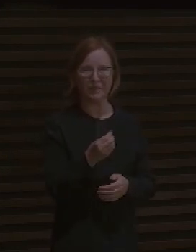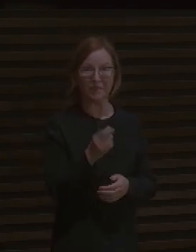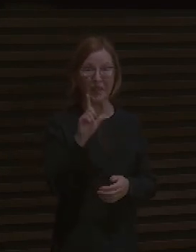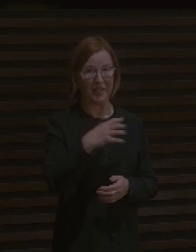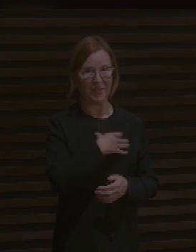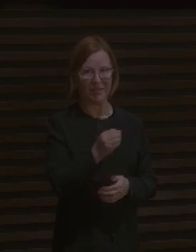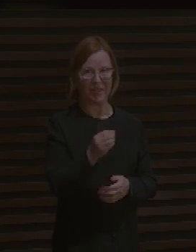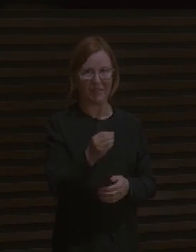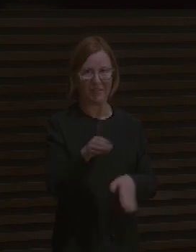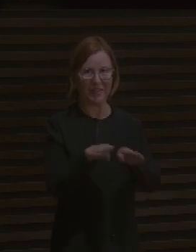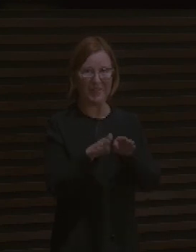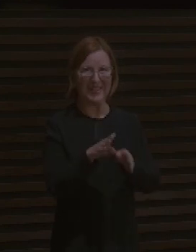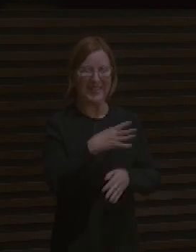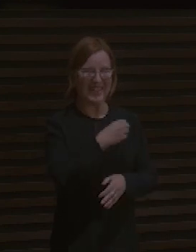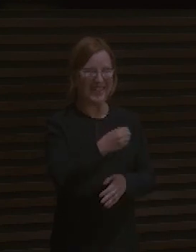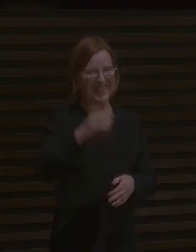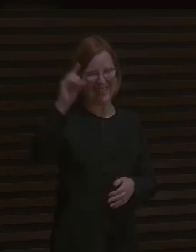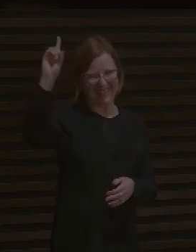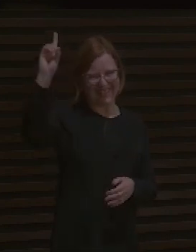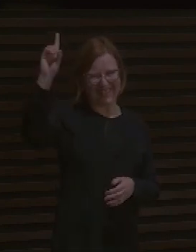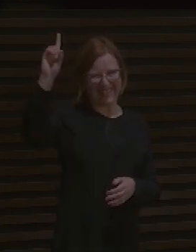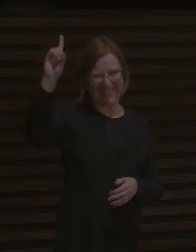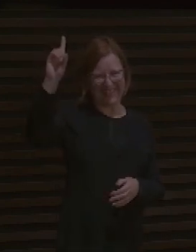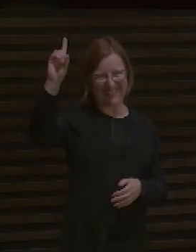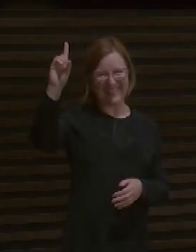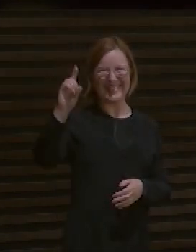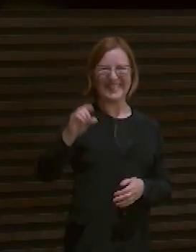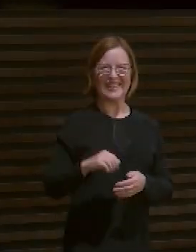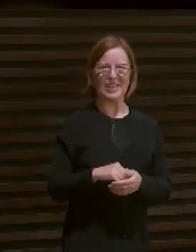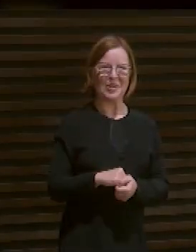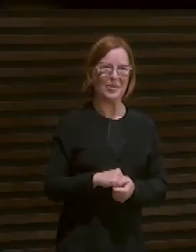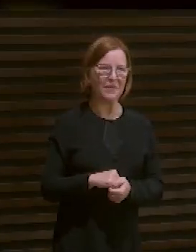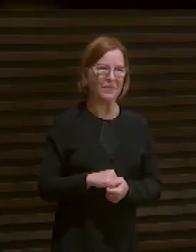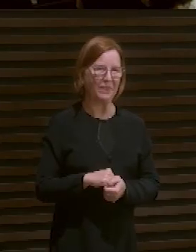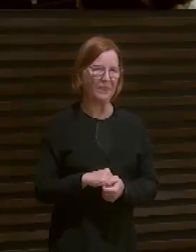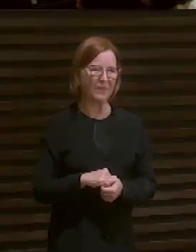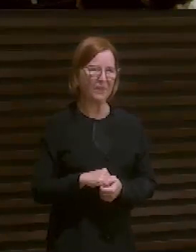sendo filho, também herdeiro por Deus.